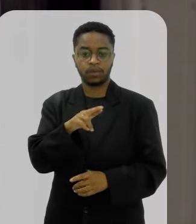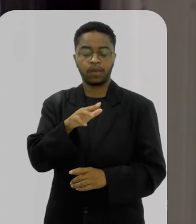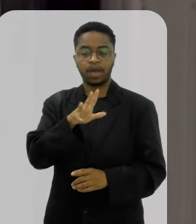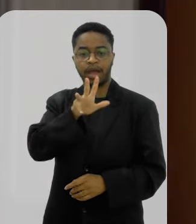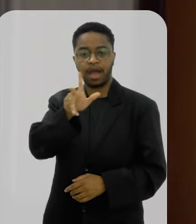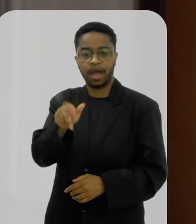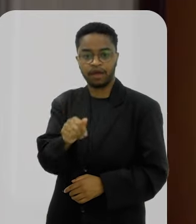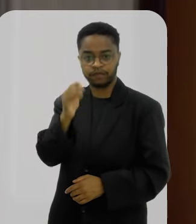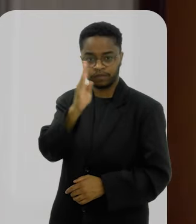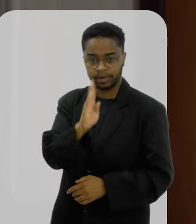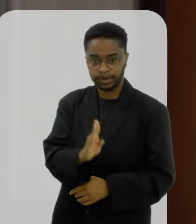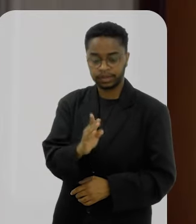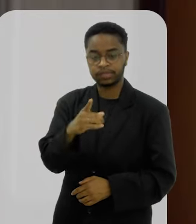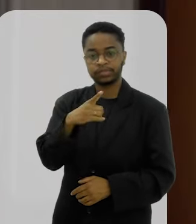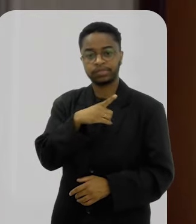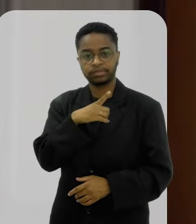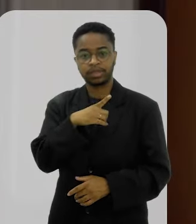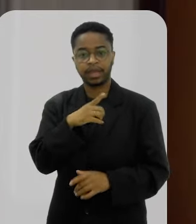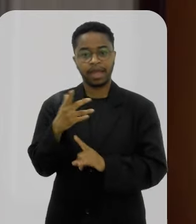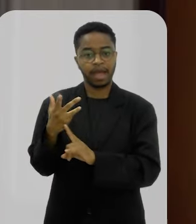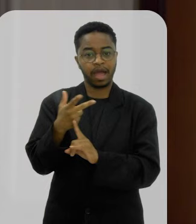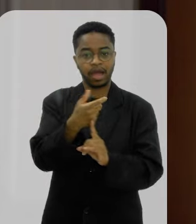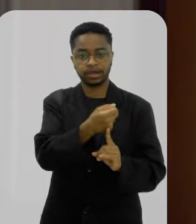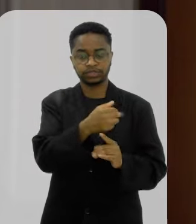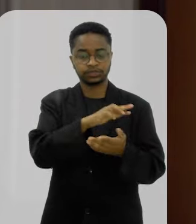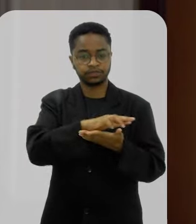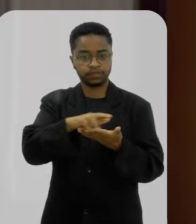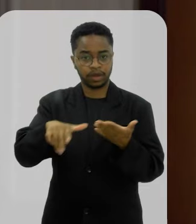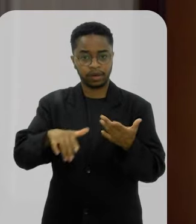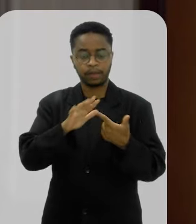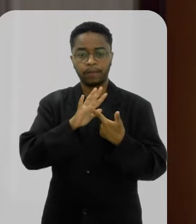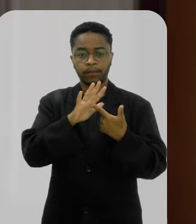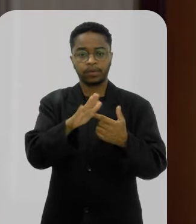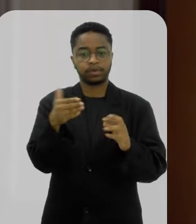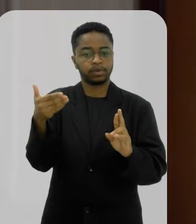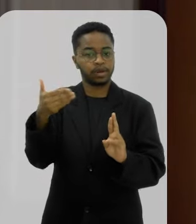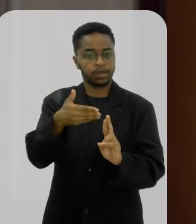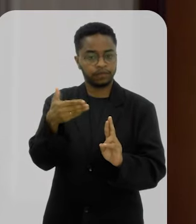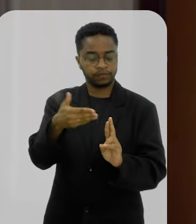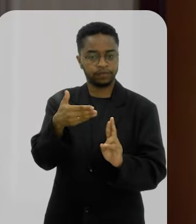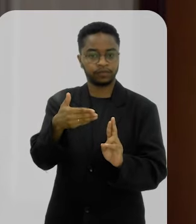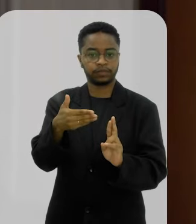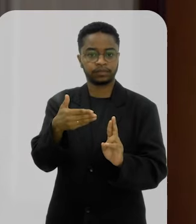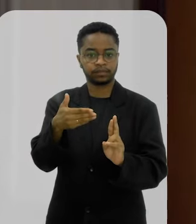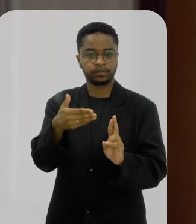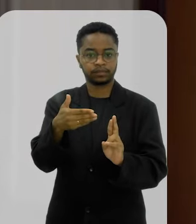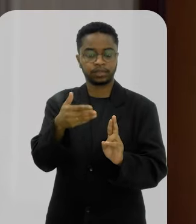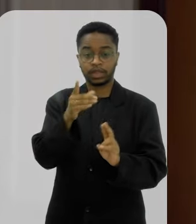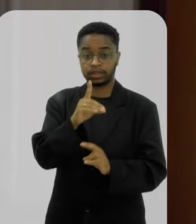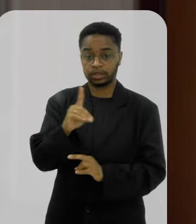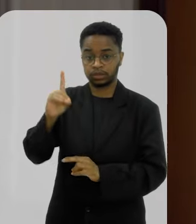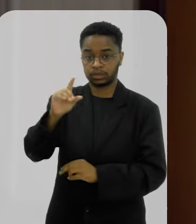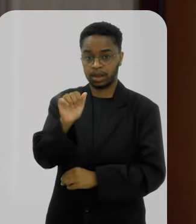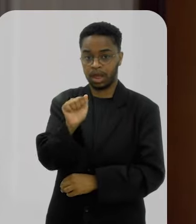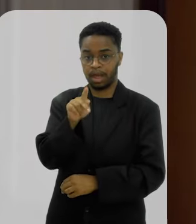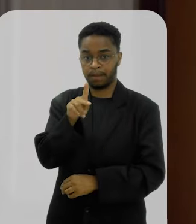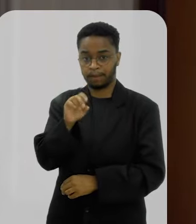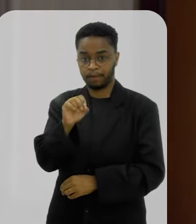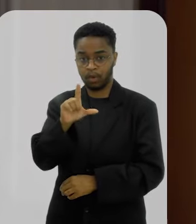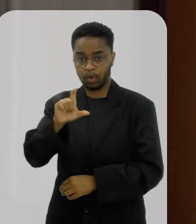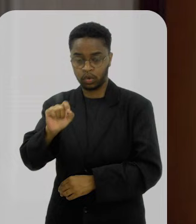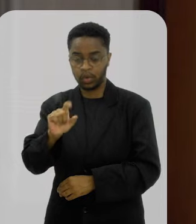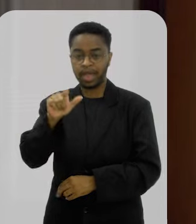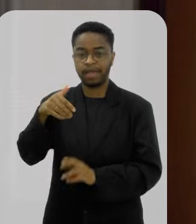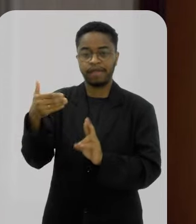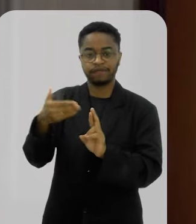afro-brasileira, em que tem retratos, né, artes pictóricas, fazendo referências ao deus Apolo,